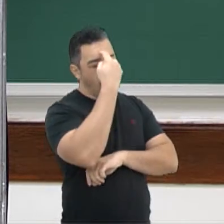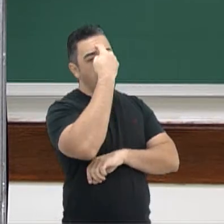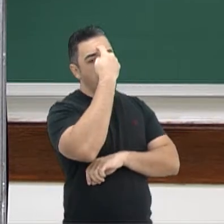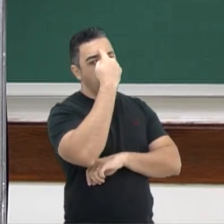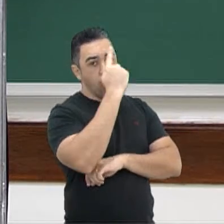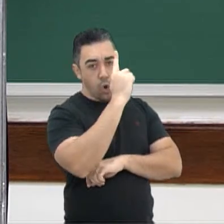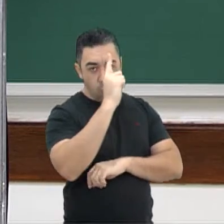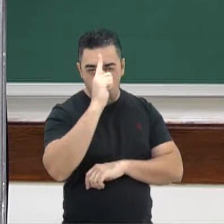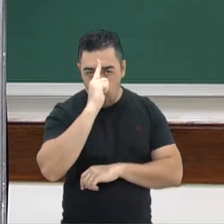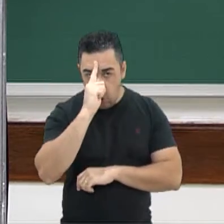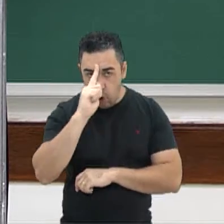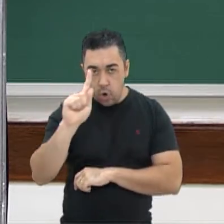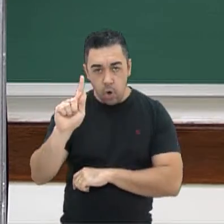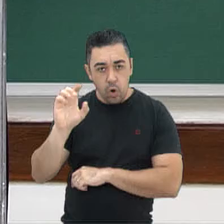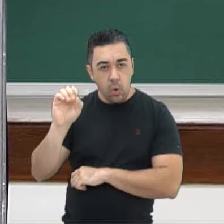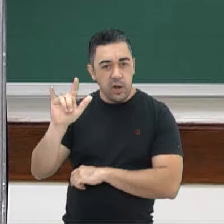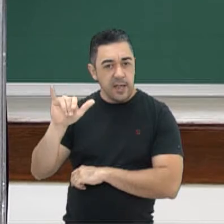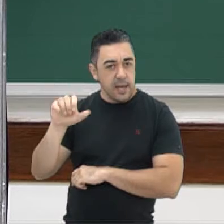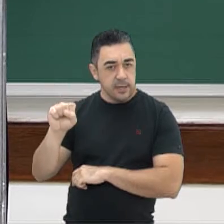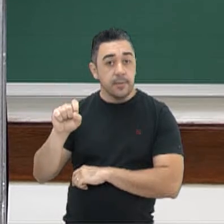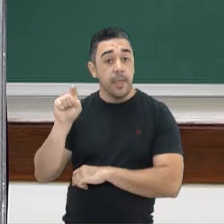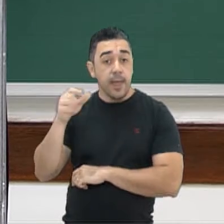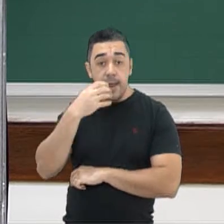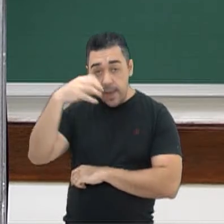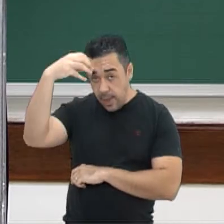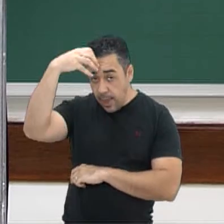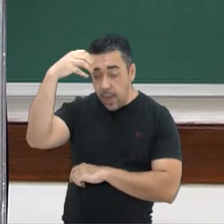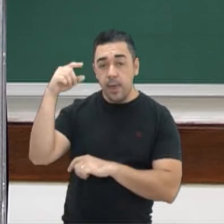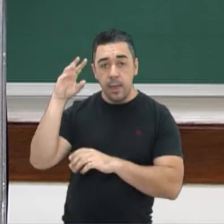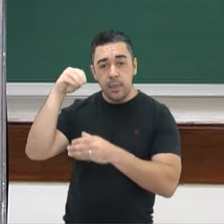uma das personalidades mais importantes do judaísmo.